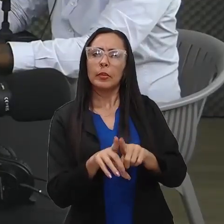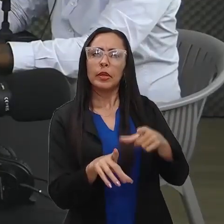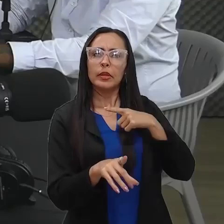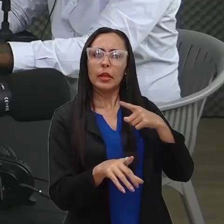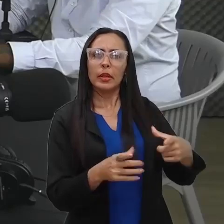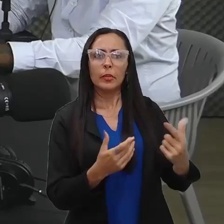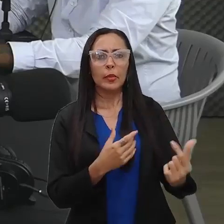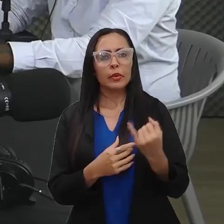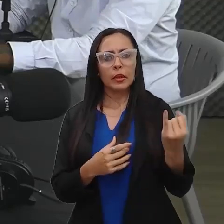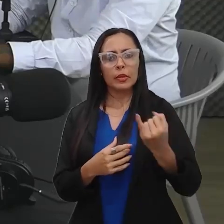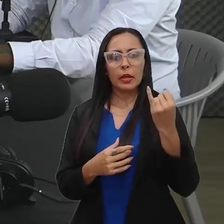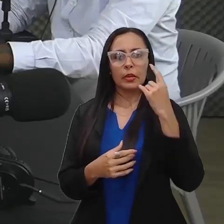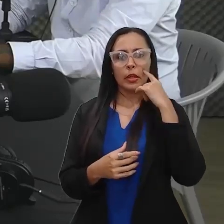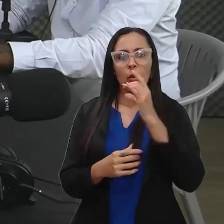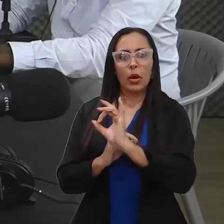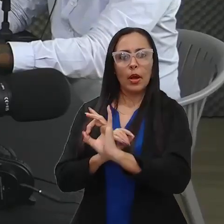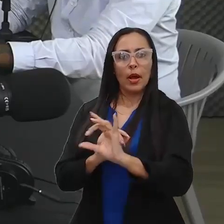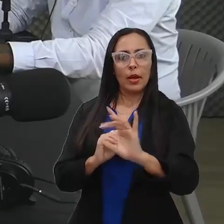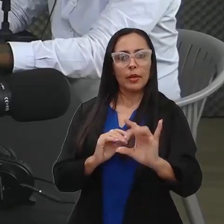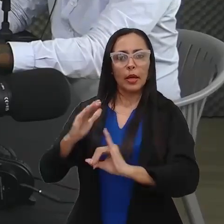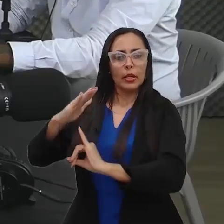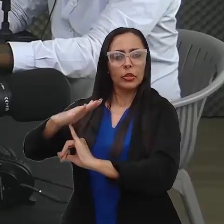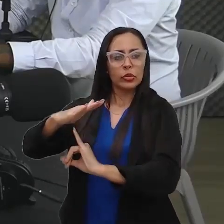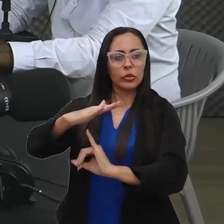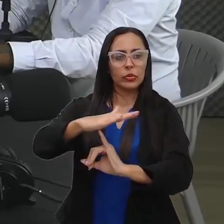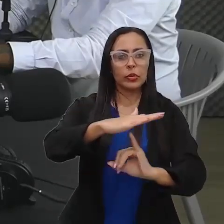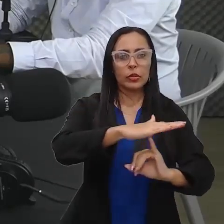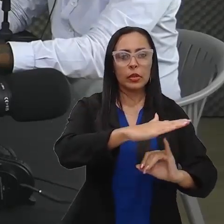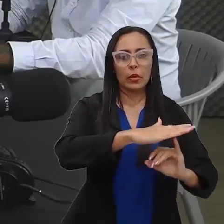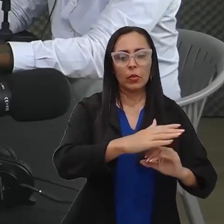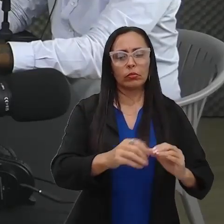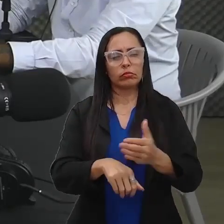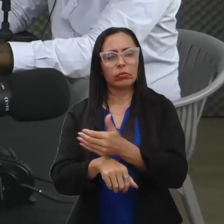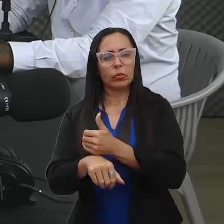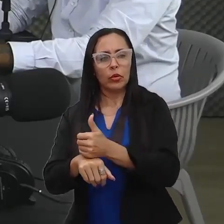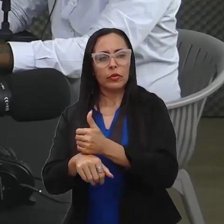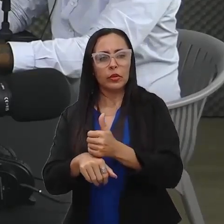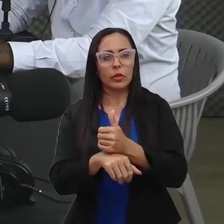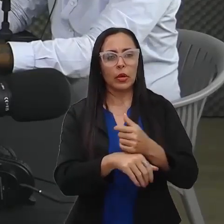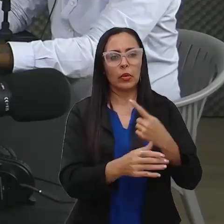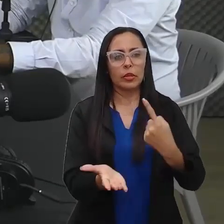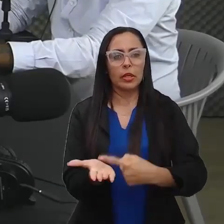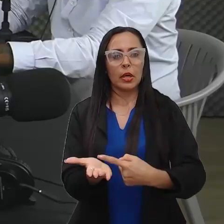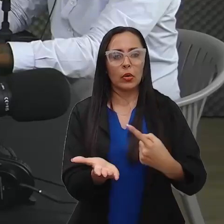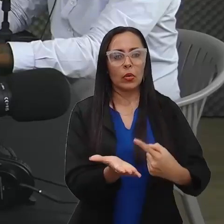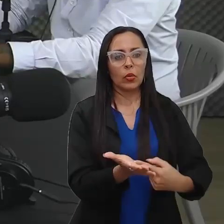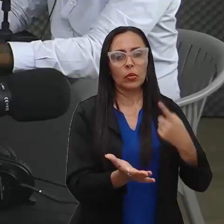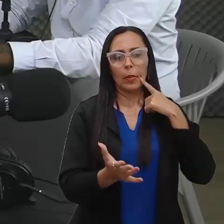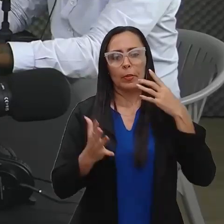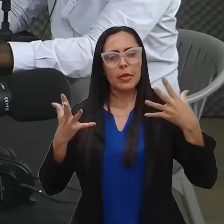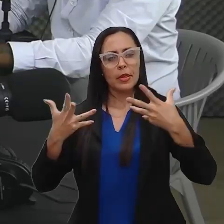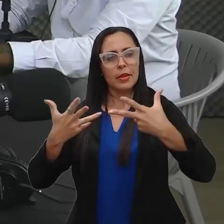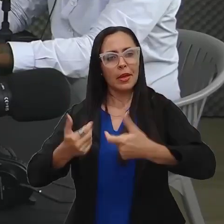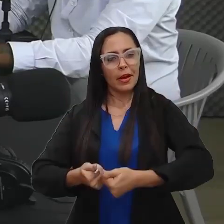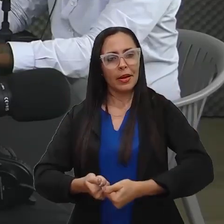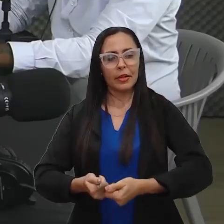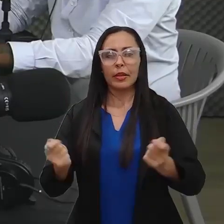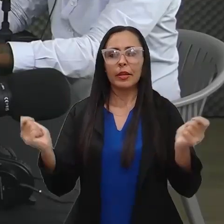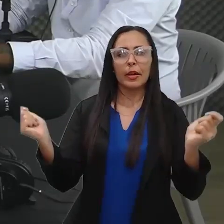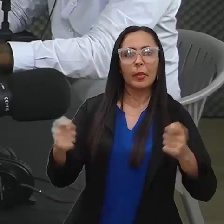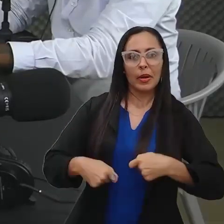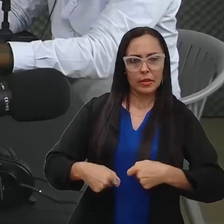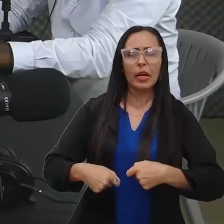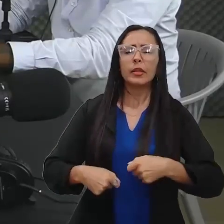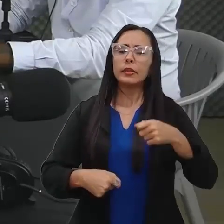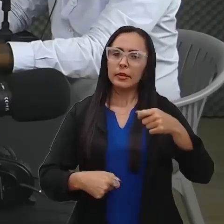papel? Cada instituição, cada profissional, de acordo com a sua habilitação, com a sua capacidade, tem sim um dever